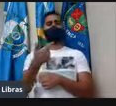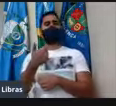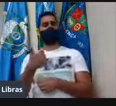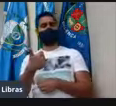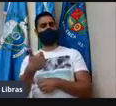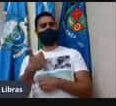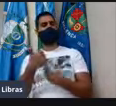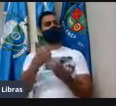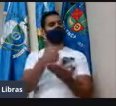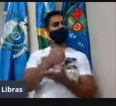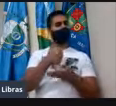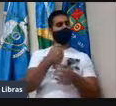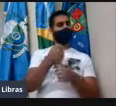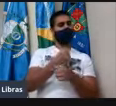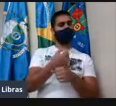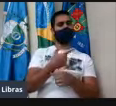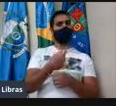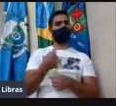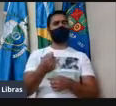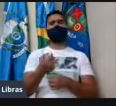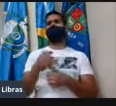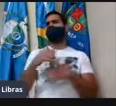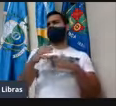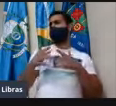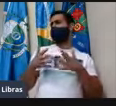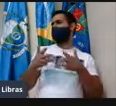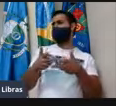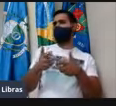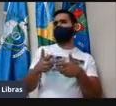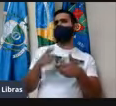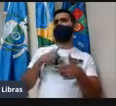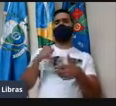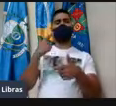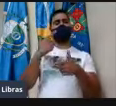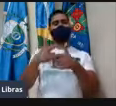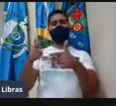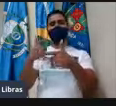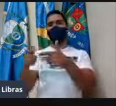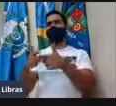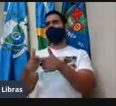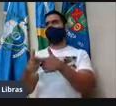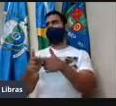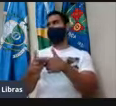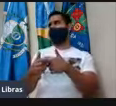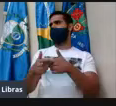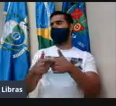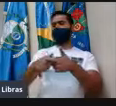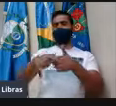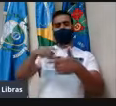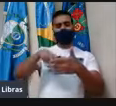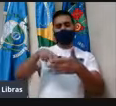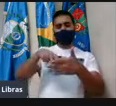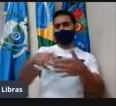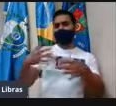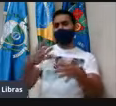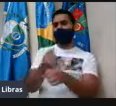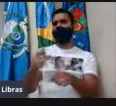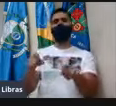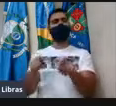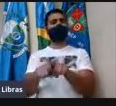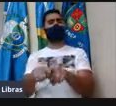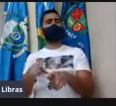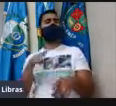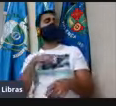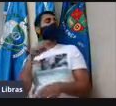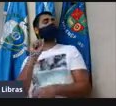2020. Então, isso tudo prejudicou sobremaneira essa avaliação atuarial, a ponto de você